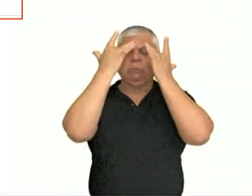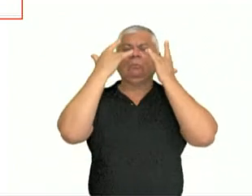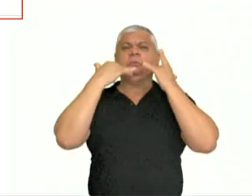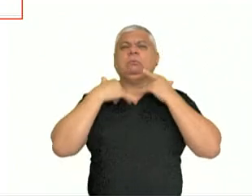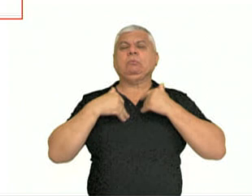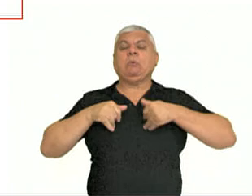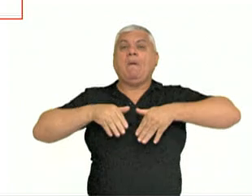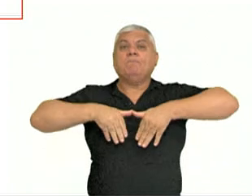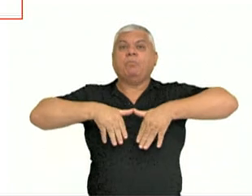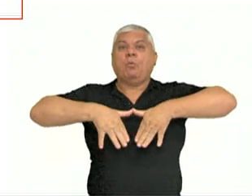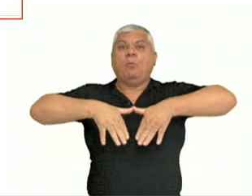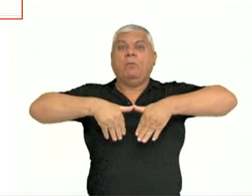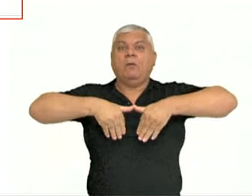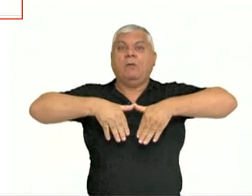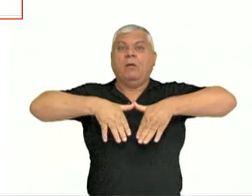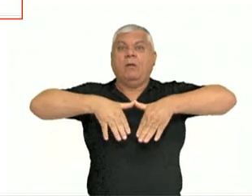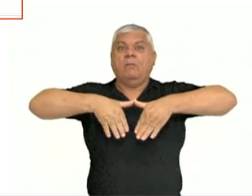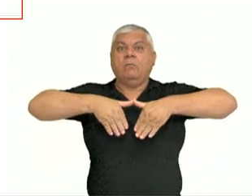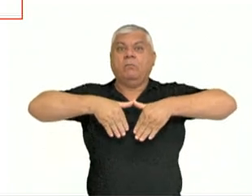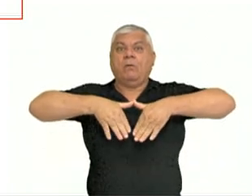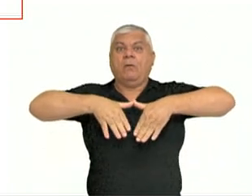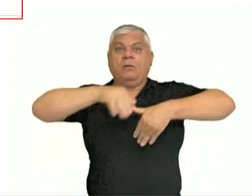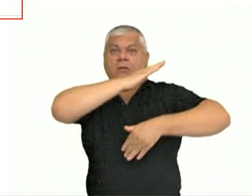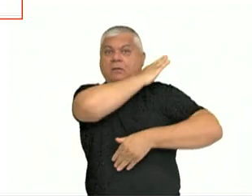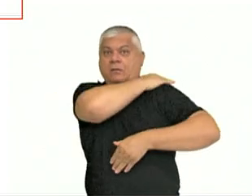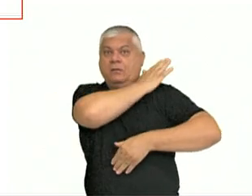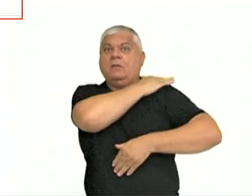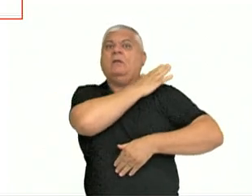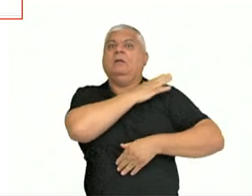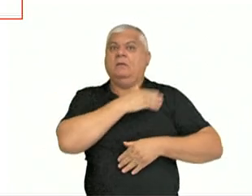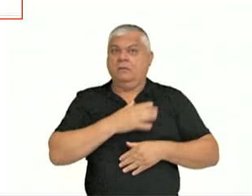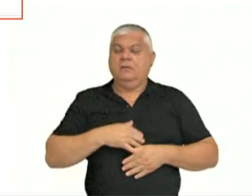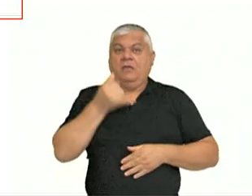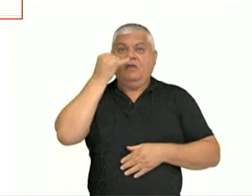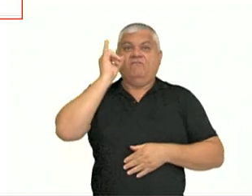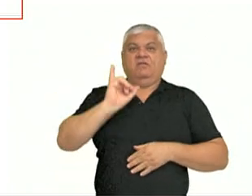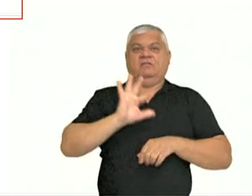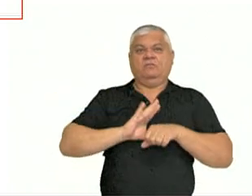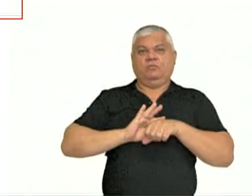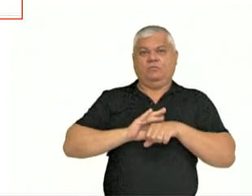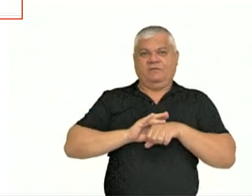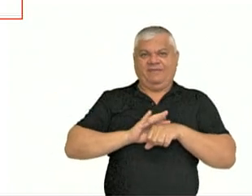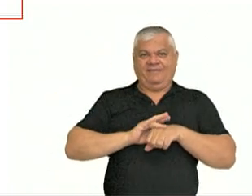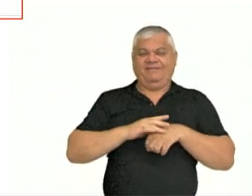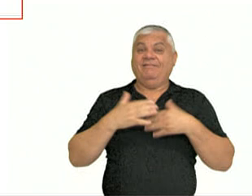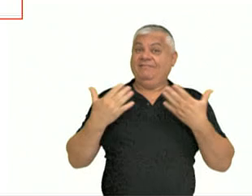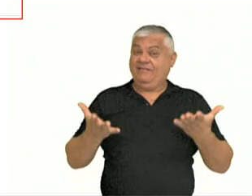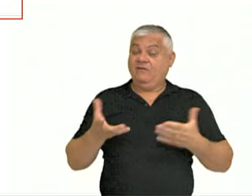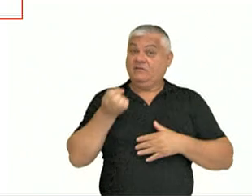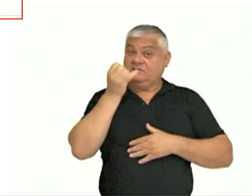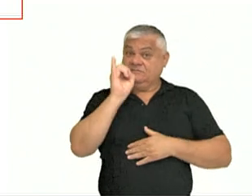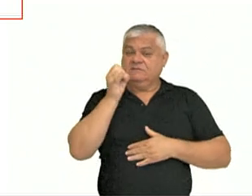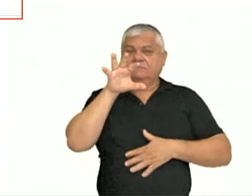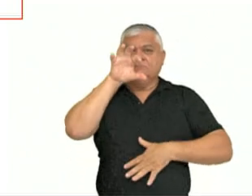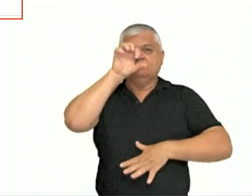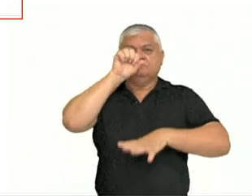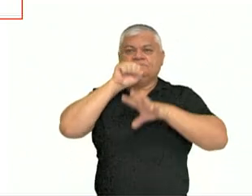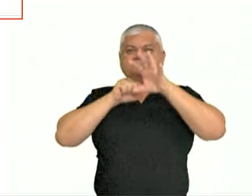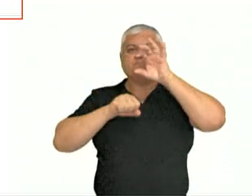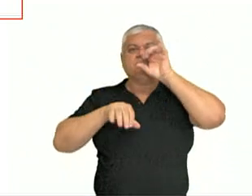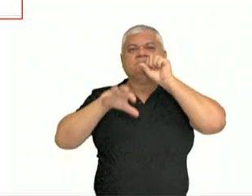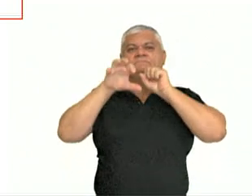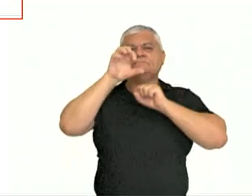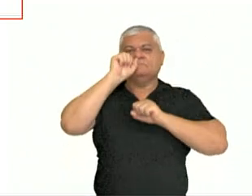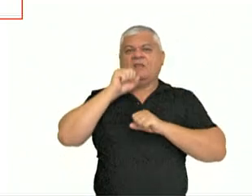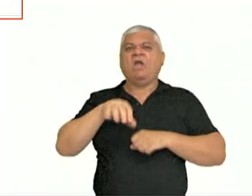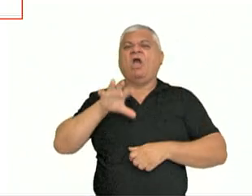tá? Então, por isso, você vai ter menos chances de ficar doente também. Então, se está respirando pela boca,